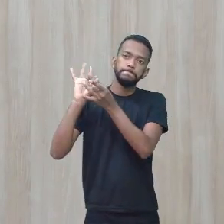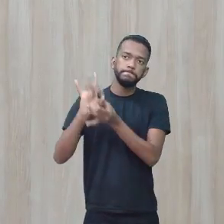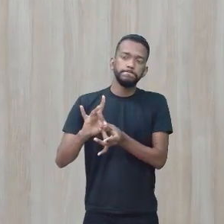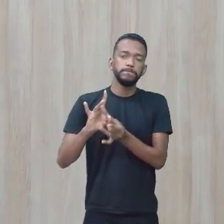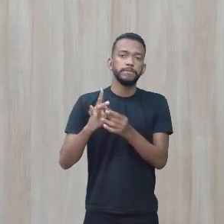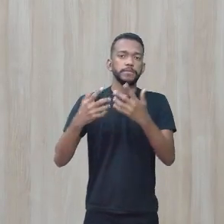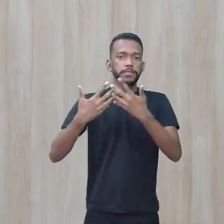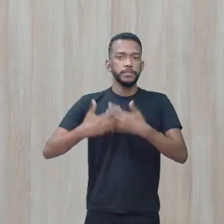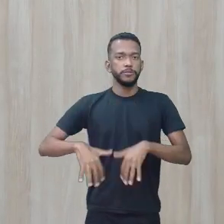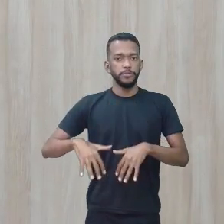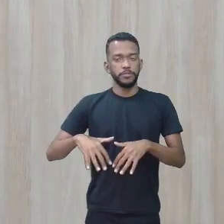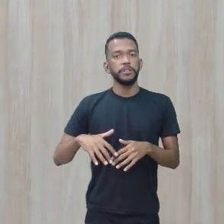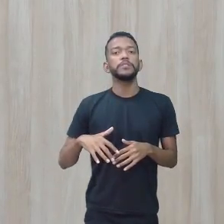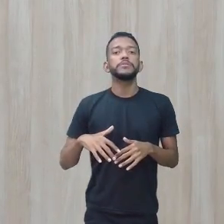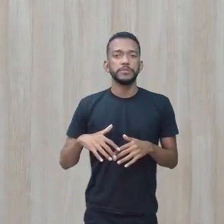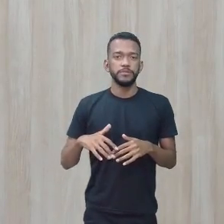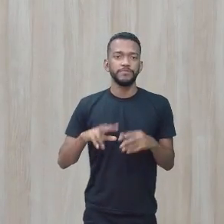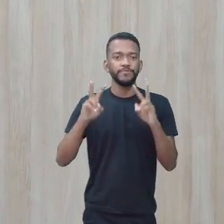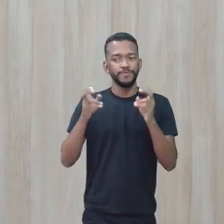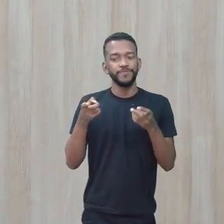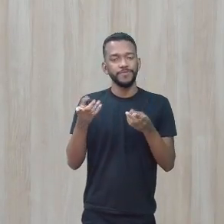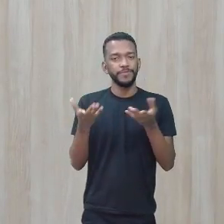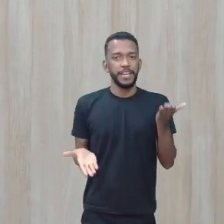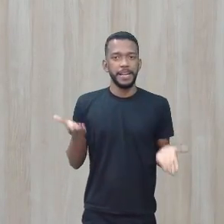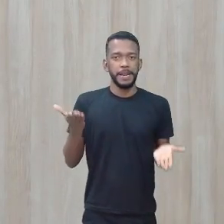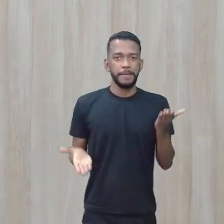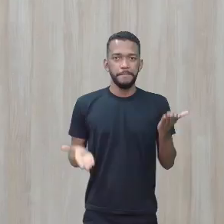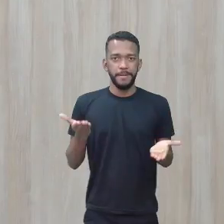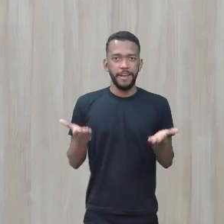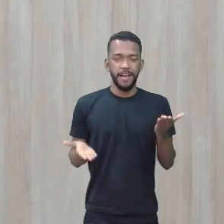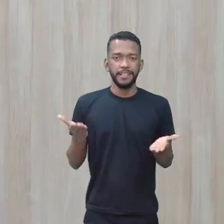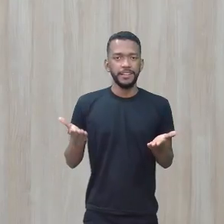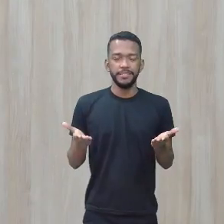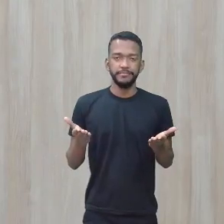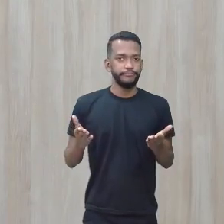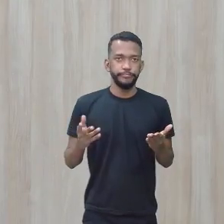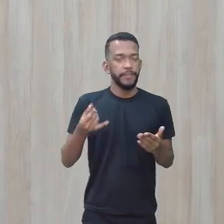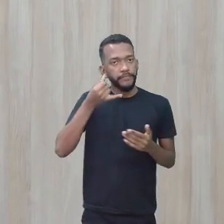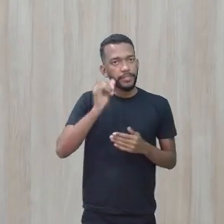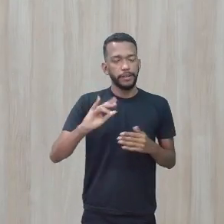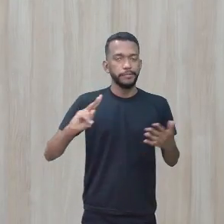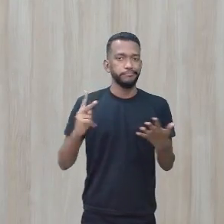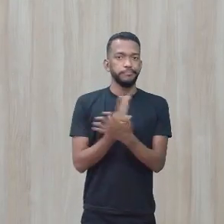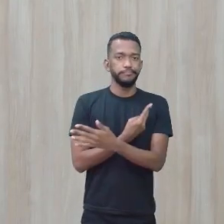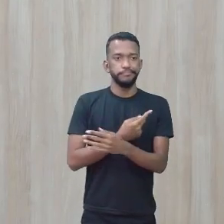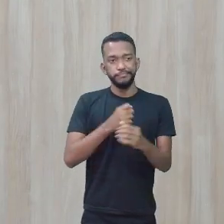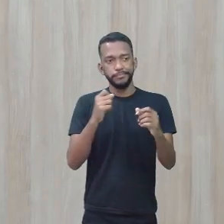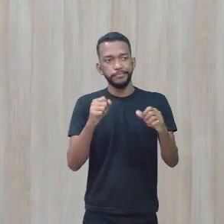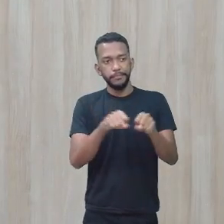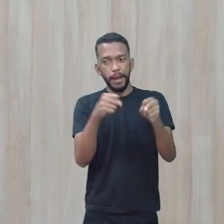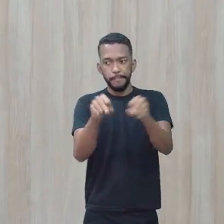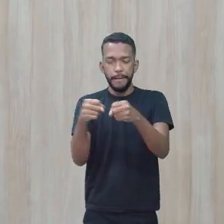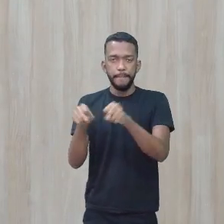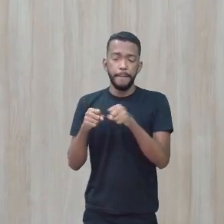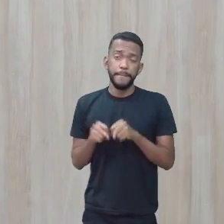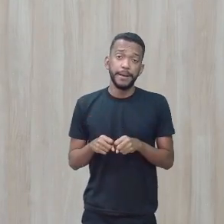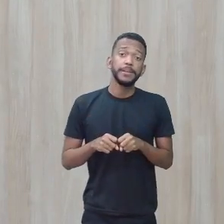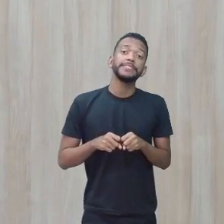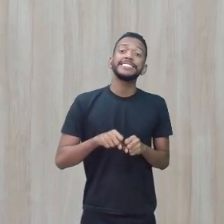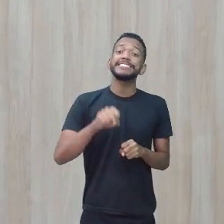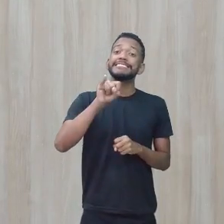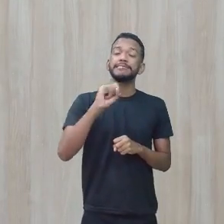natural, de uma forma equilibrada, né, não danificando. Então, a gente tem que entender que se a gente não trata